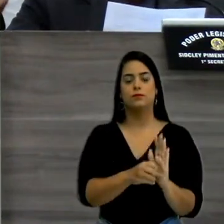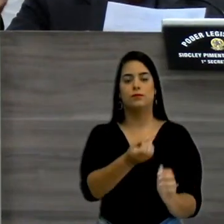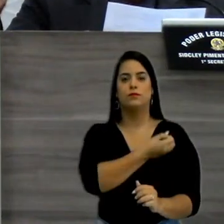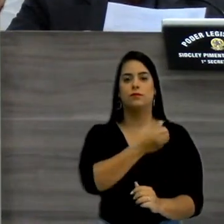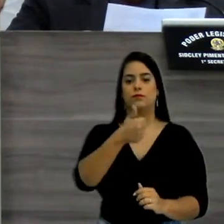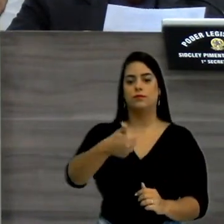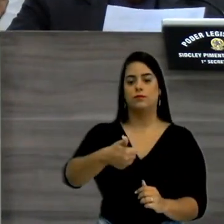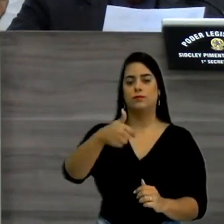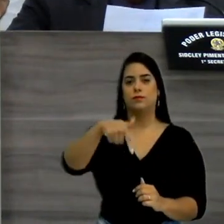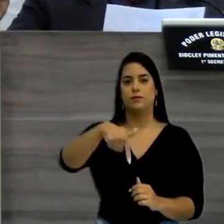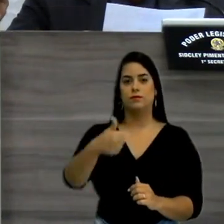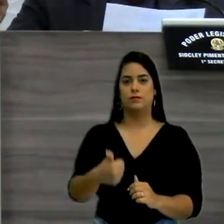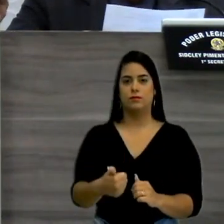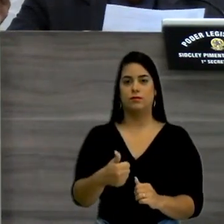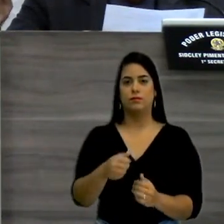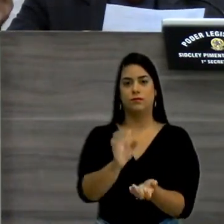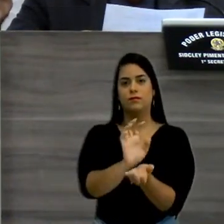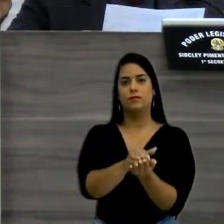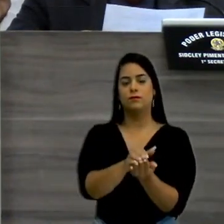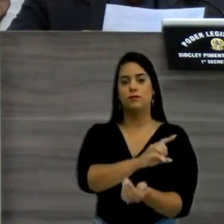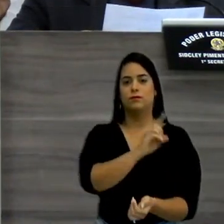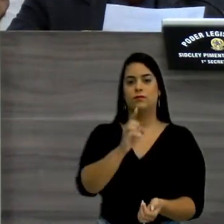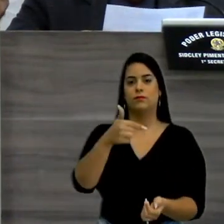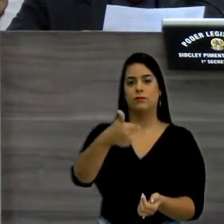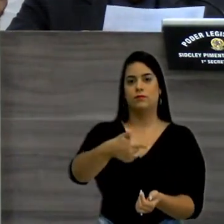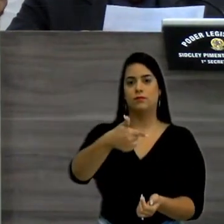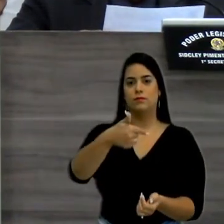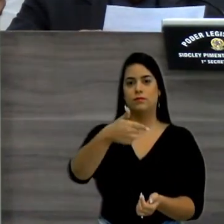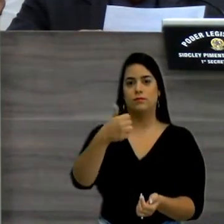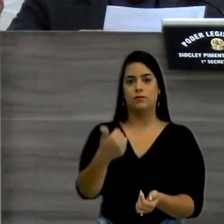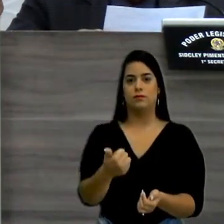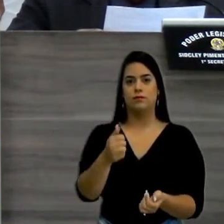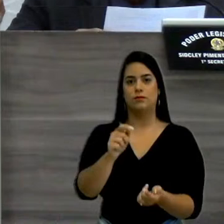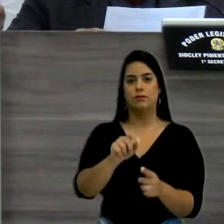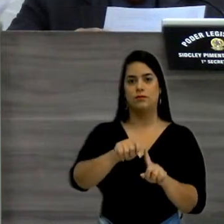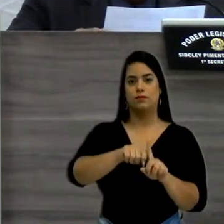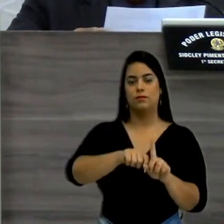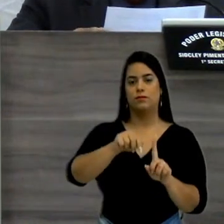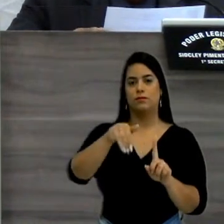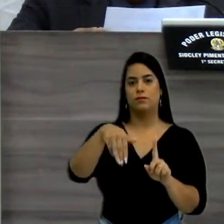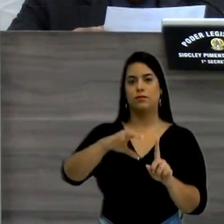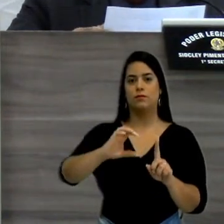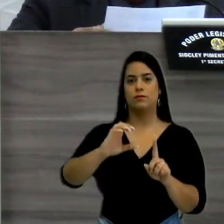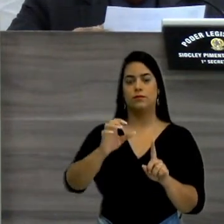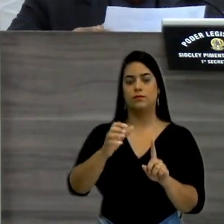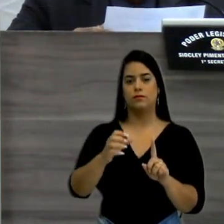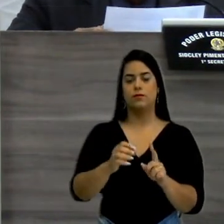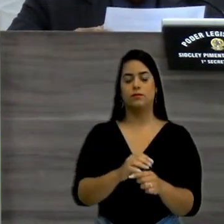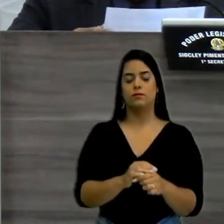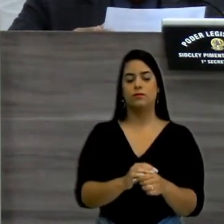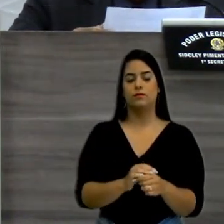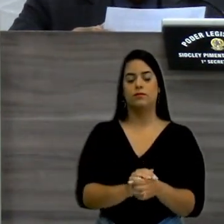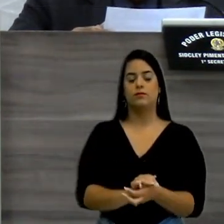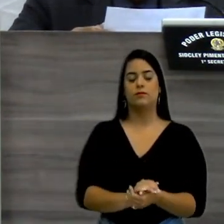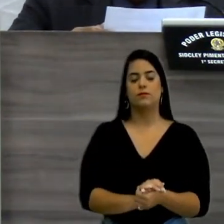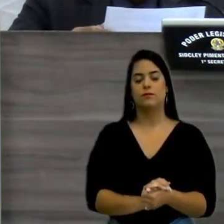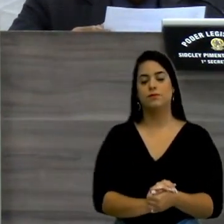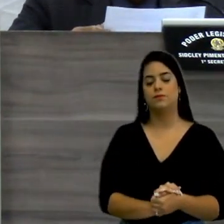171/2024, Recife, 21 de março de 2024. Assunto: comunicação de aprovação do requerimento de